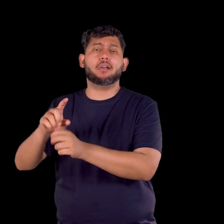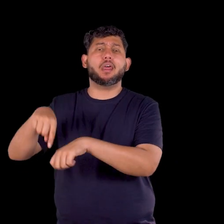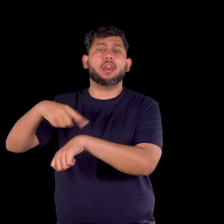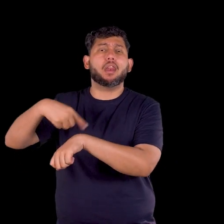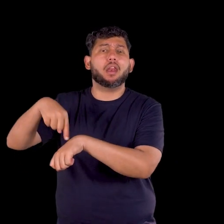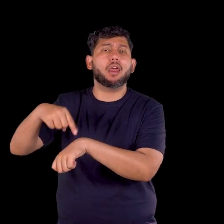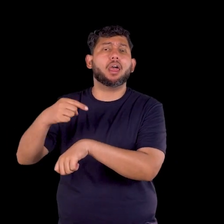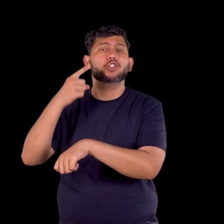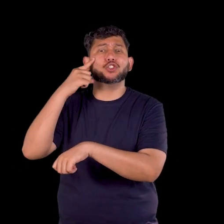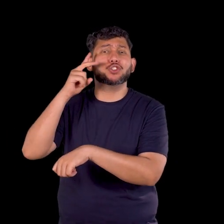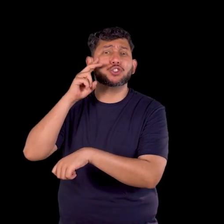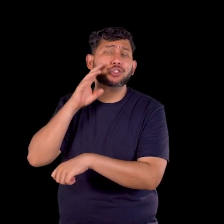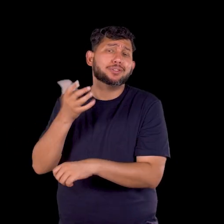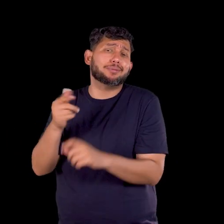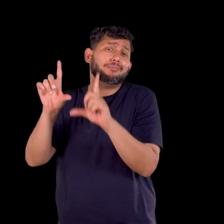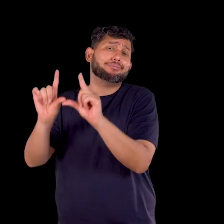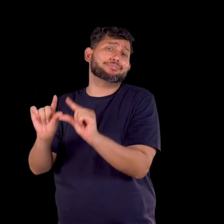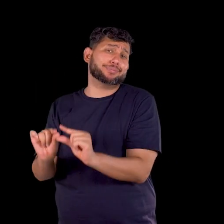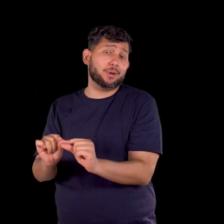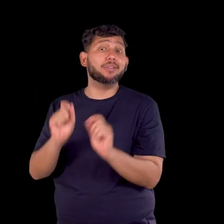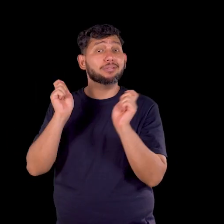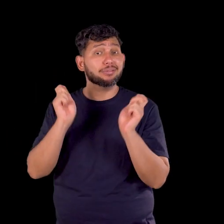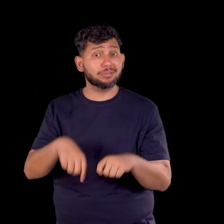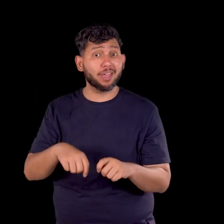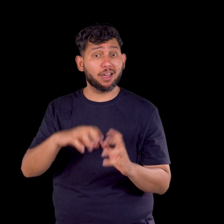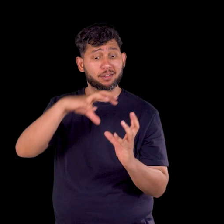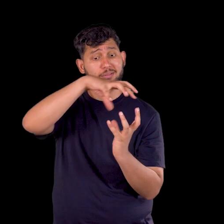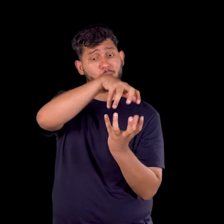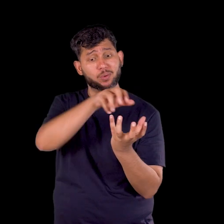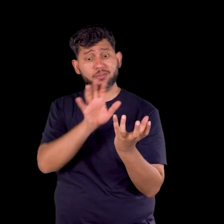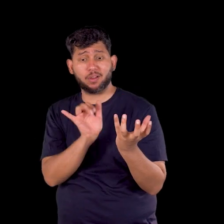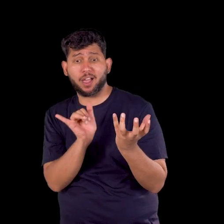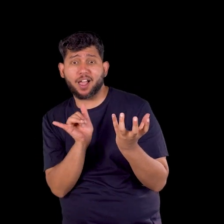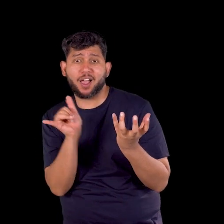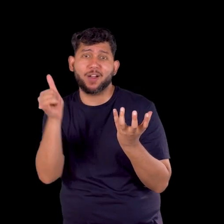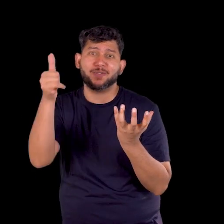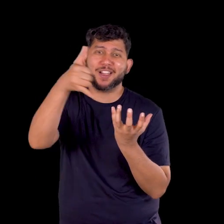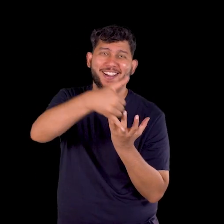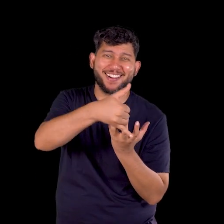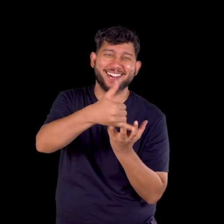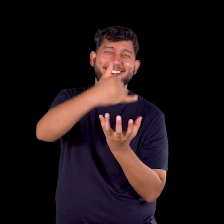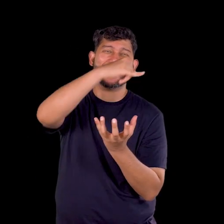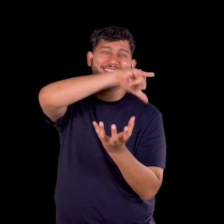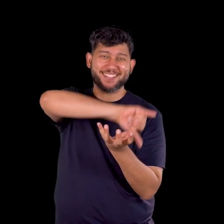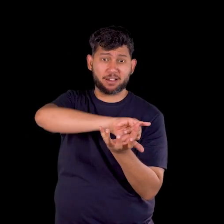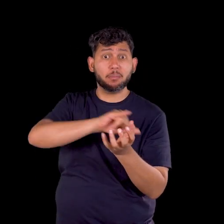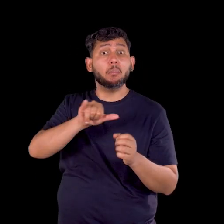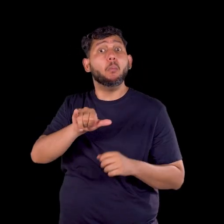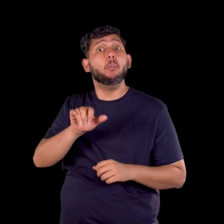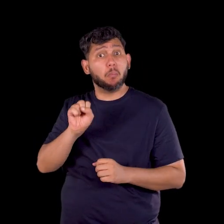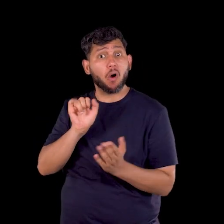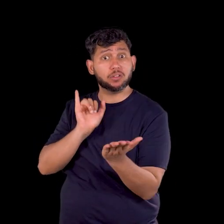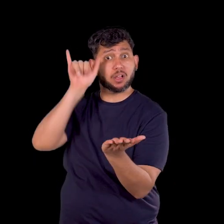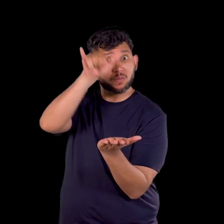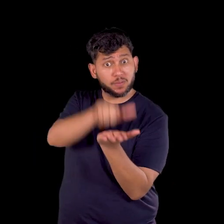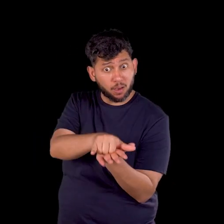meio de locomoção capaz de cruzar o globo, transportando tanto cargas como pessoas. Hoje,